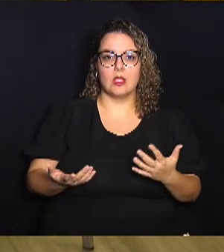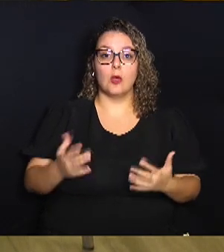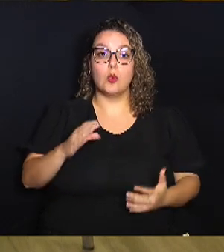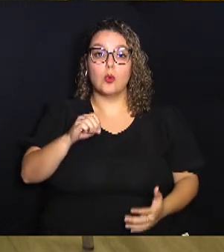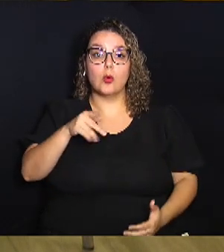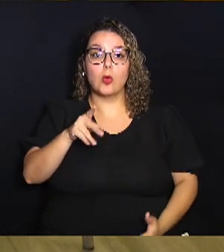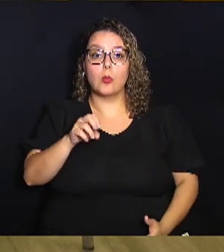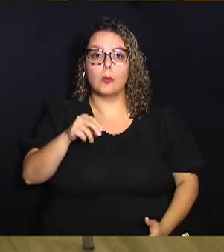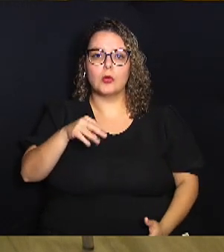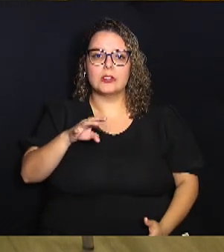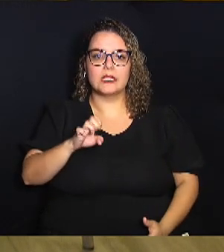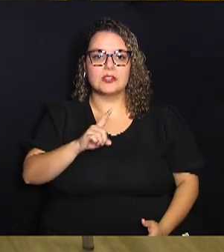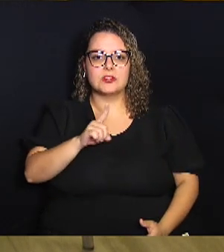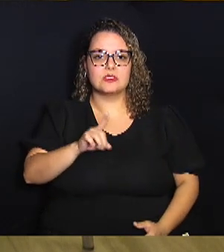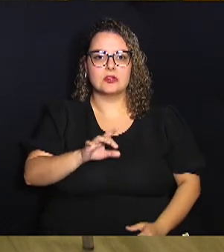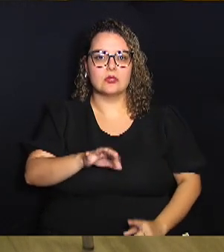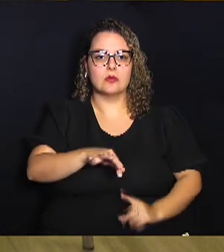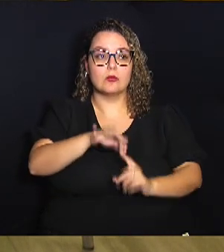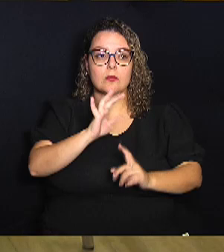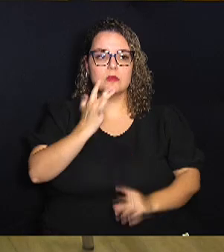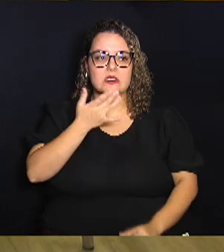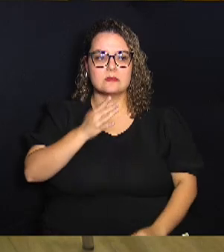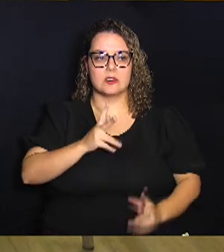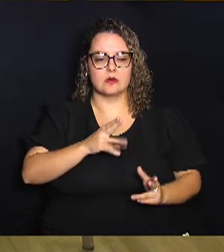não o principal, como vocês disseram.